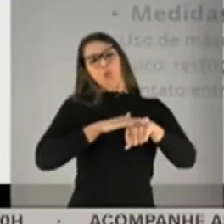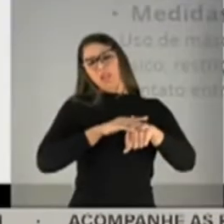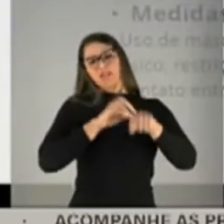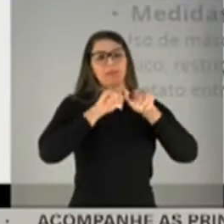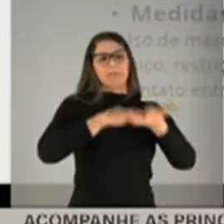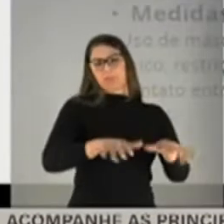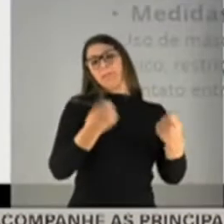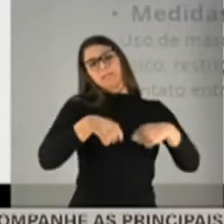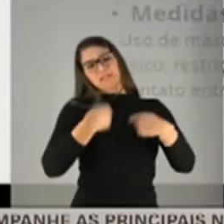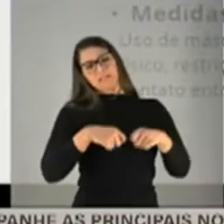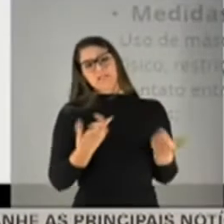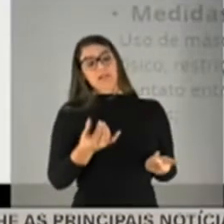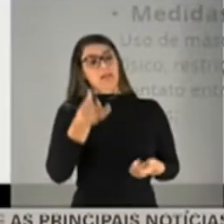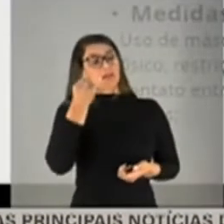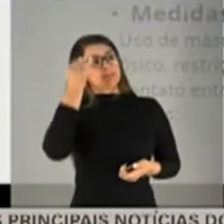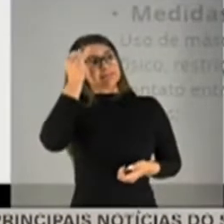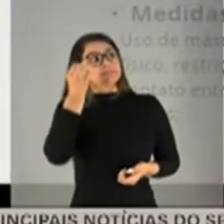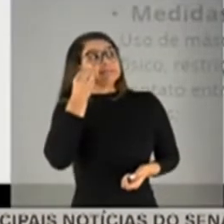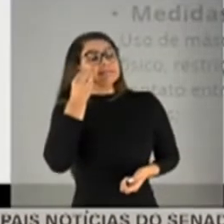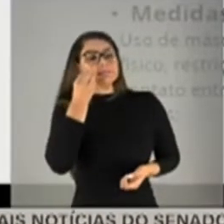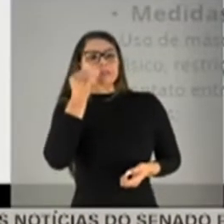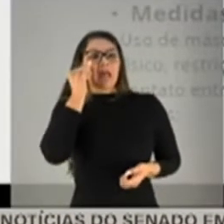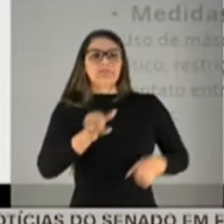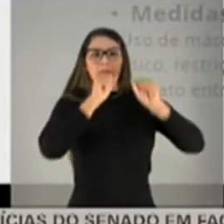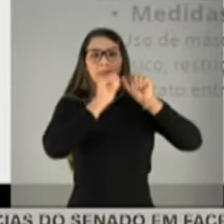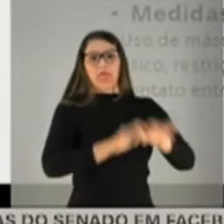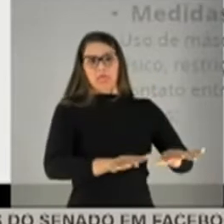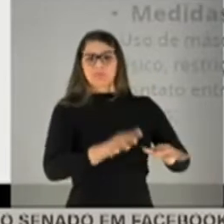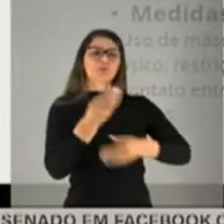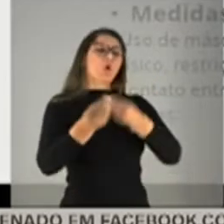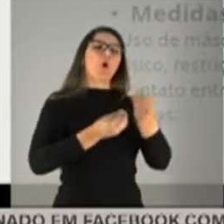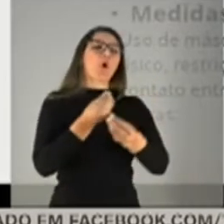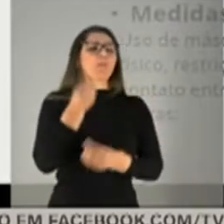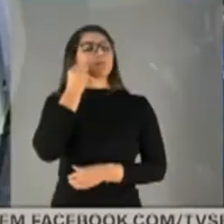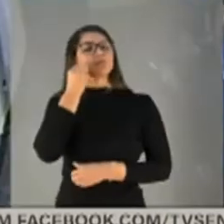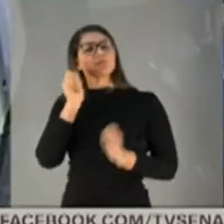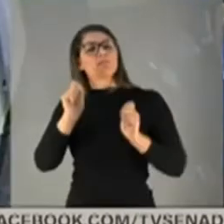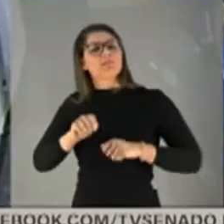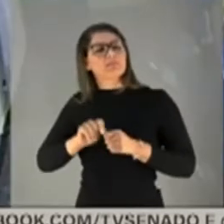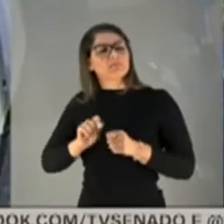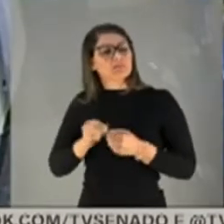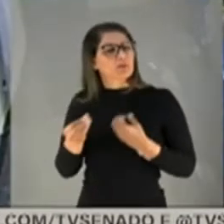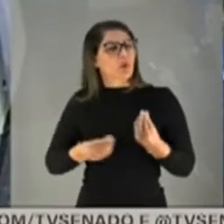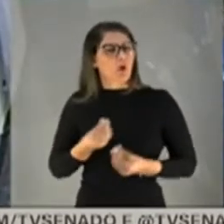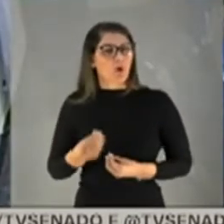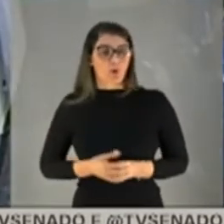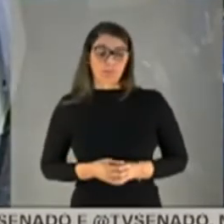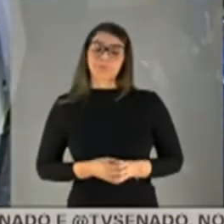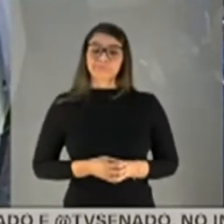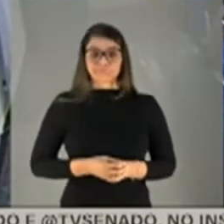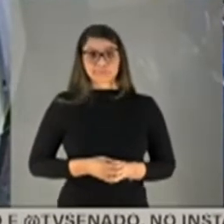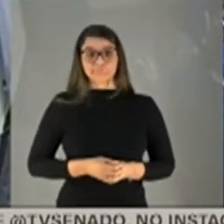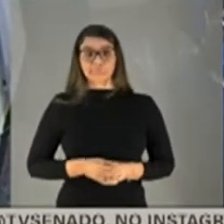qualquer surto. Vamos tentar impedir a redução da transmissão. E como poderia ter sido feito isso? Como poderia se fazer isso? Através de